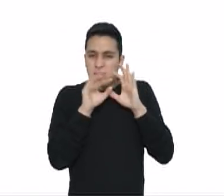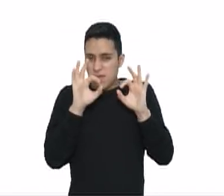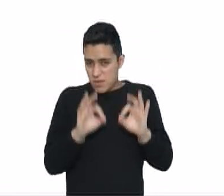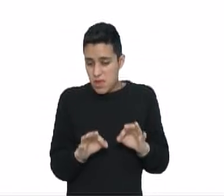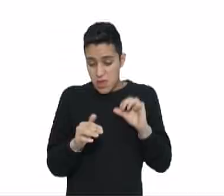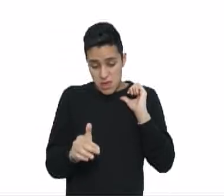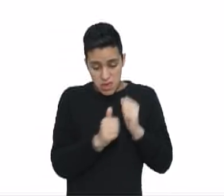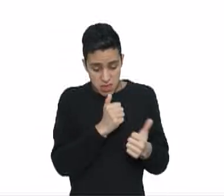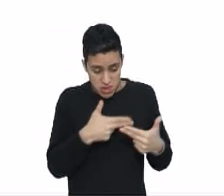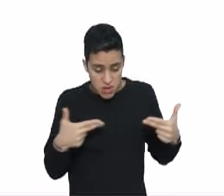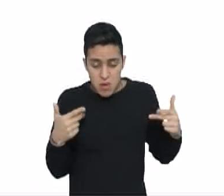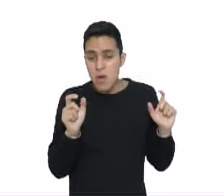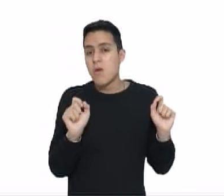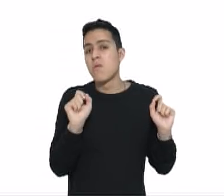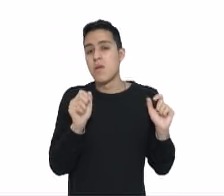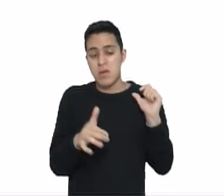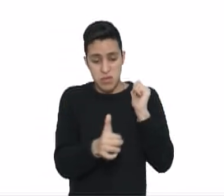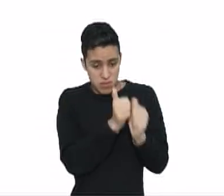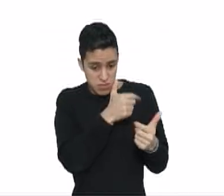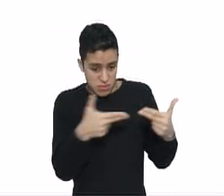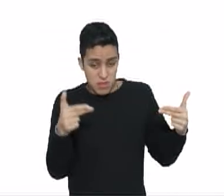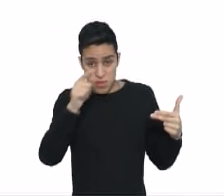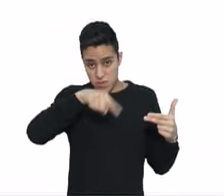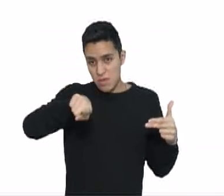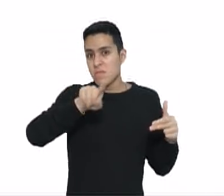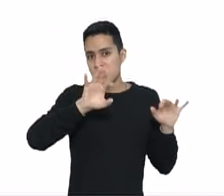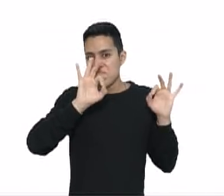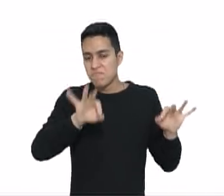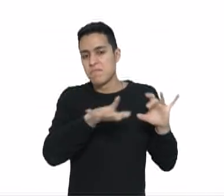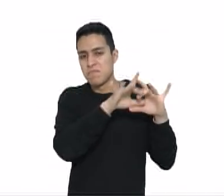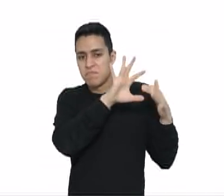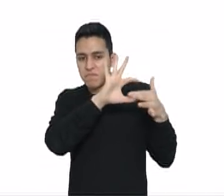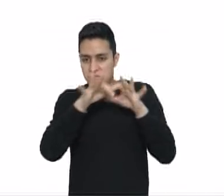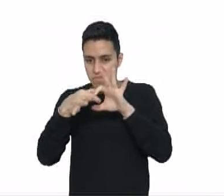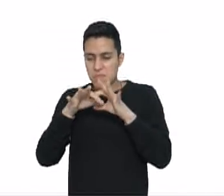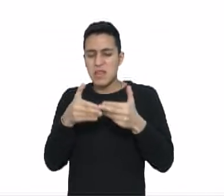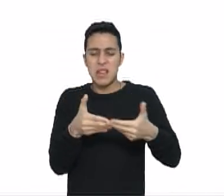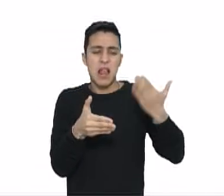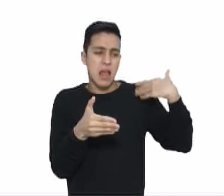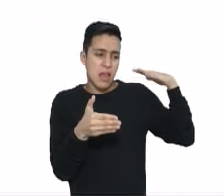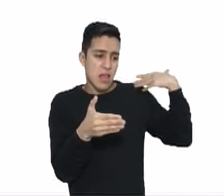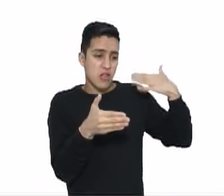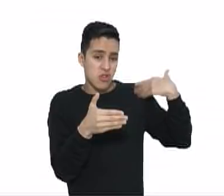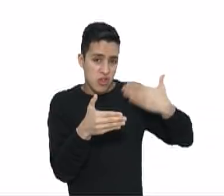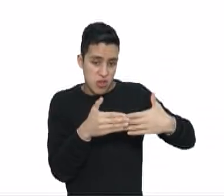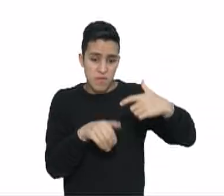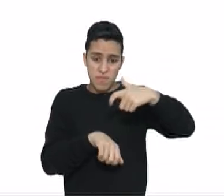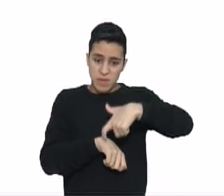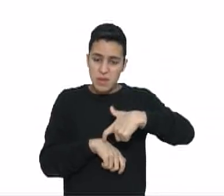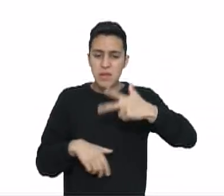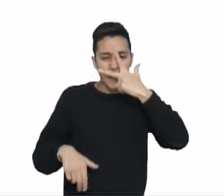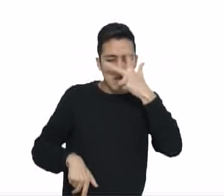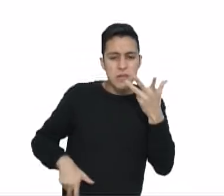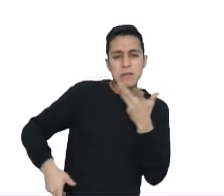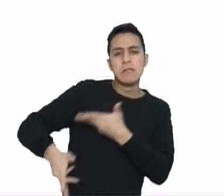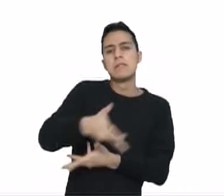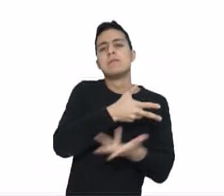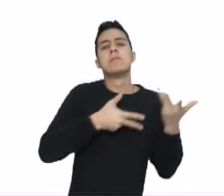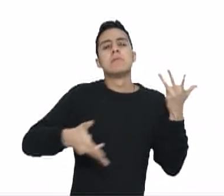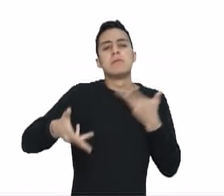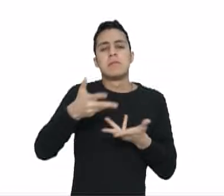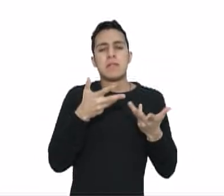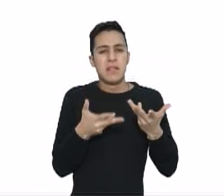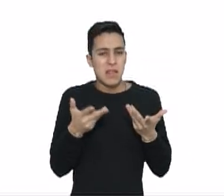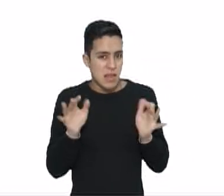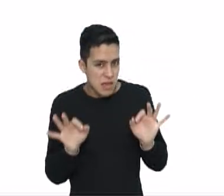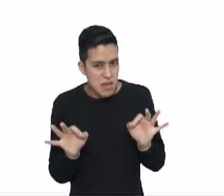o esporte, em especial as Olimpíadas, que desde a antiguidade foram um momento de confraternização,